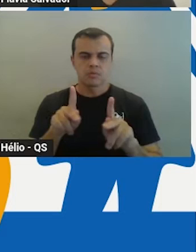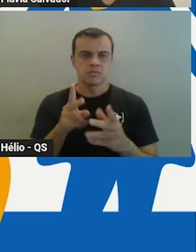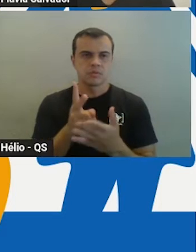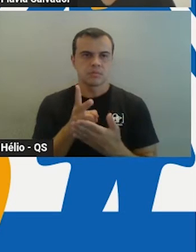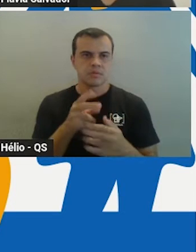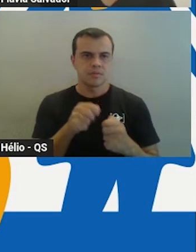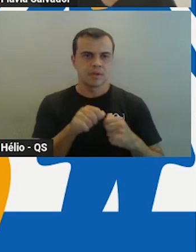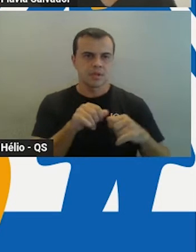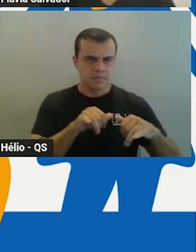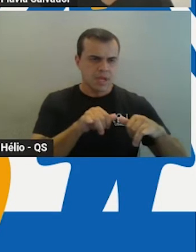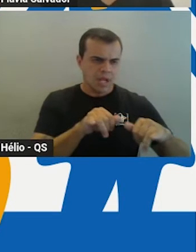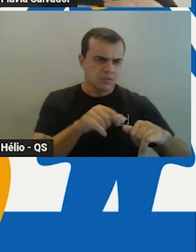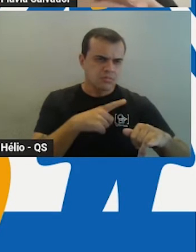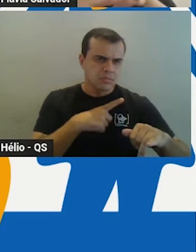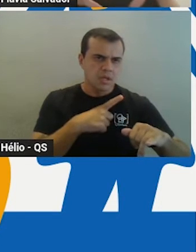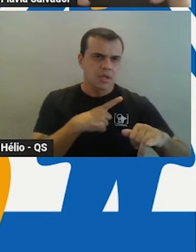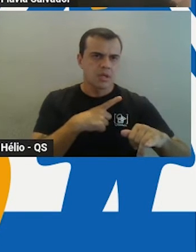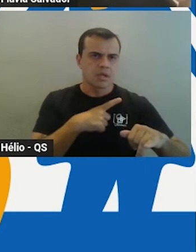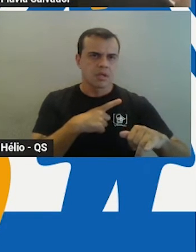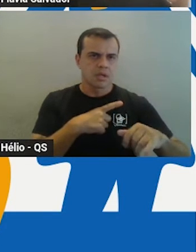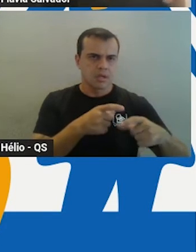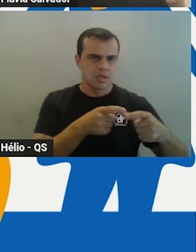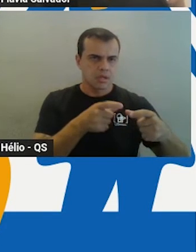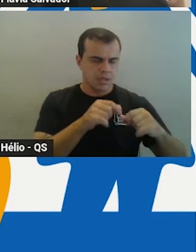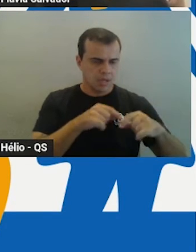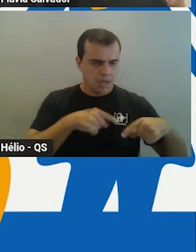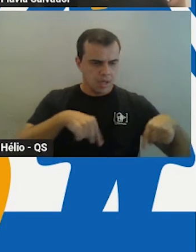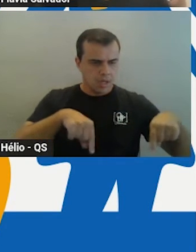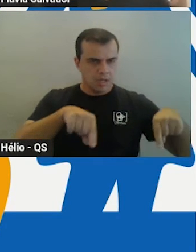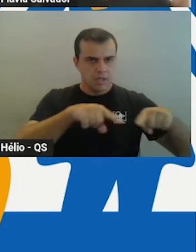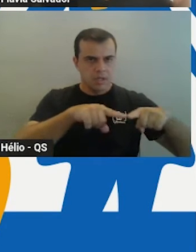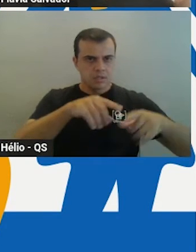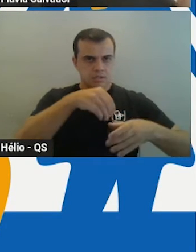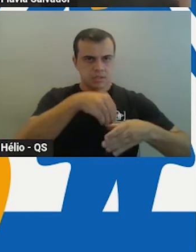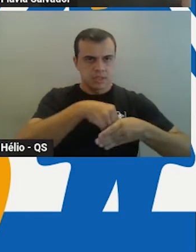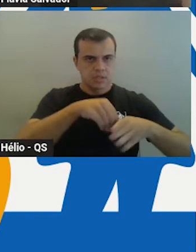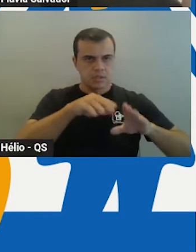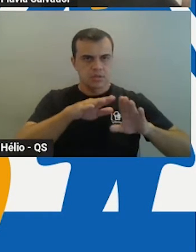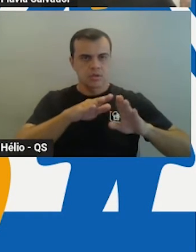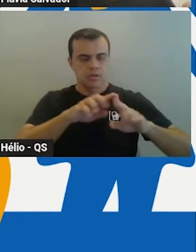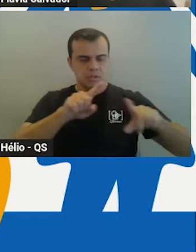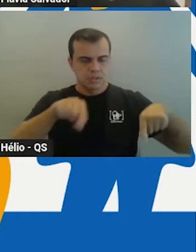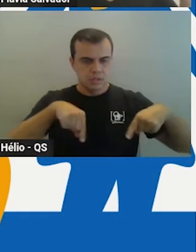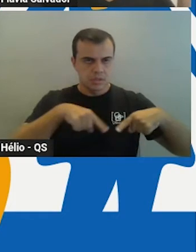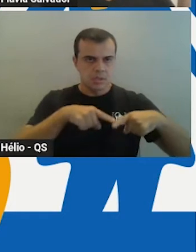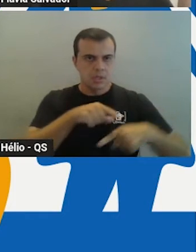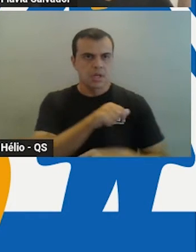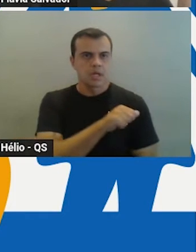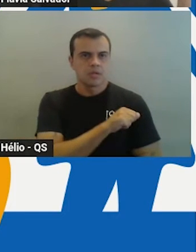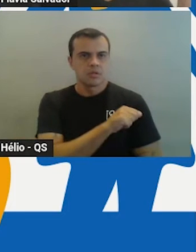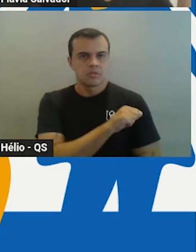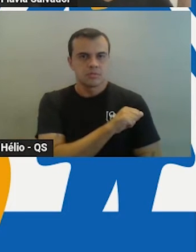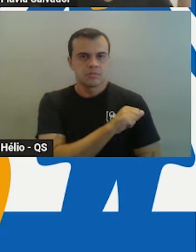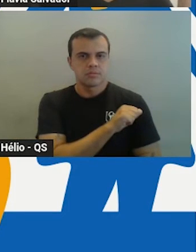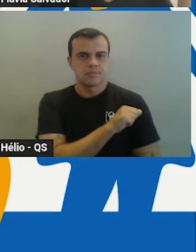fazem mercadinhos. Eles criam mercadinhos dentro da sala de aula para os alunos